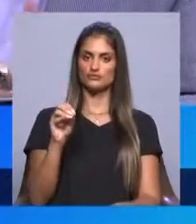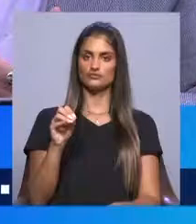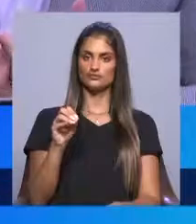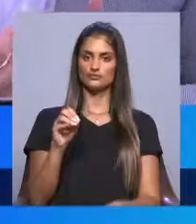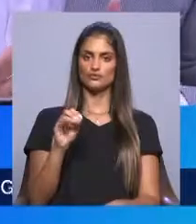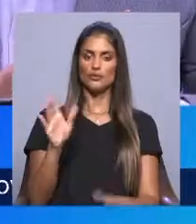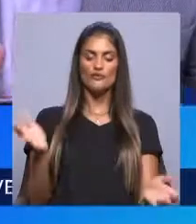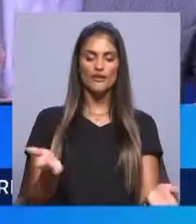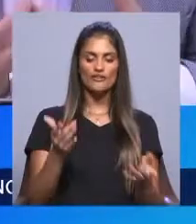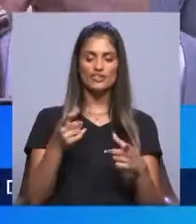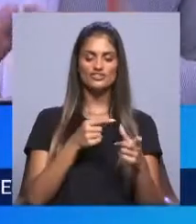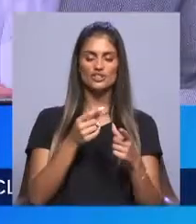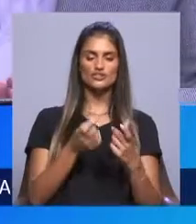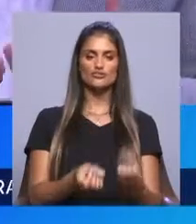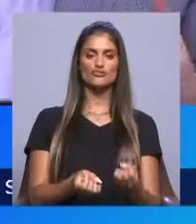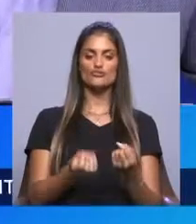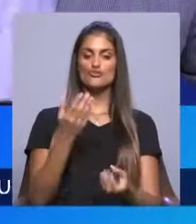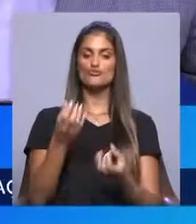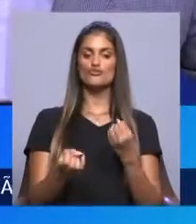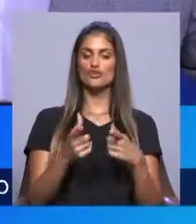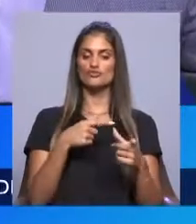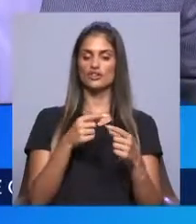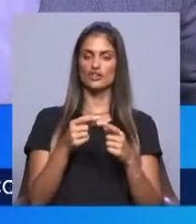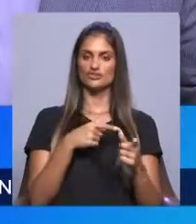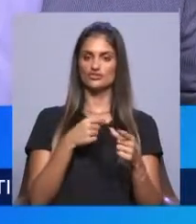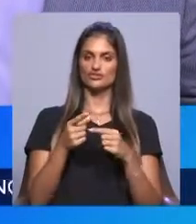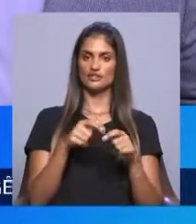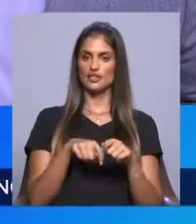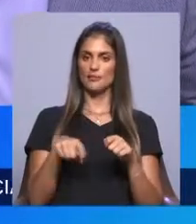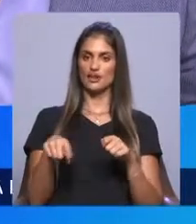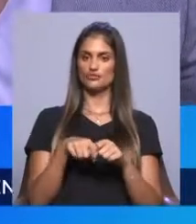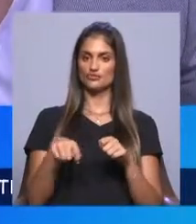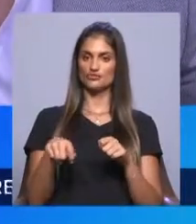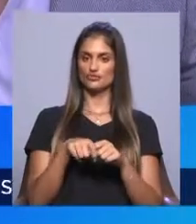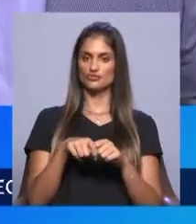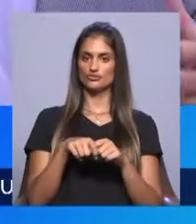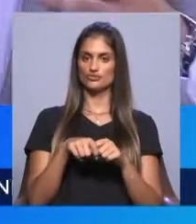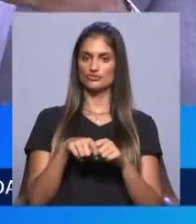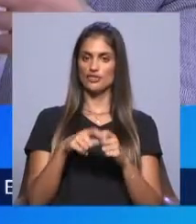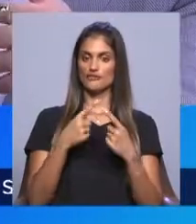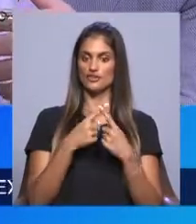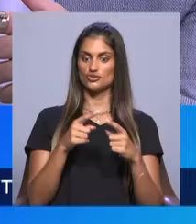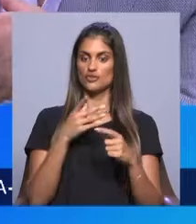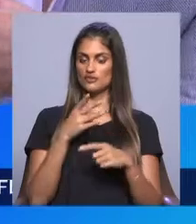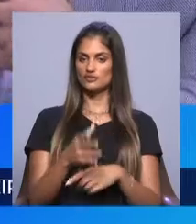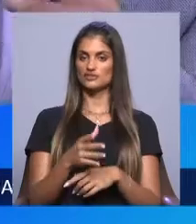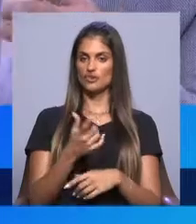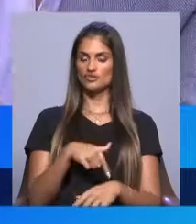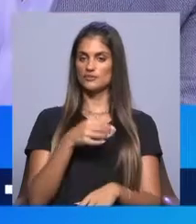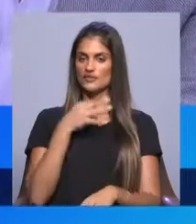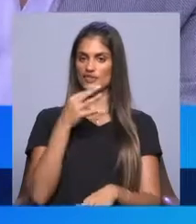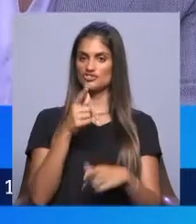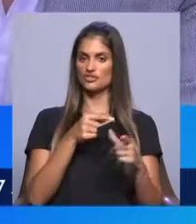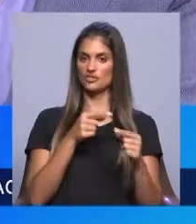estrelas, formaram-se estrelas com tamanhos absolutamente colossais. Quando eu digo colossais, estamos a falar de estrelas